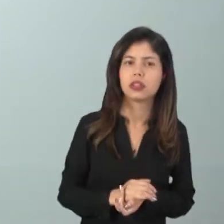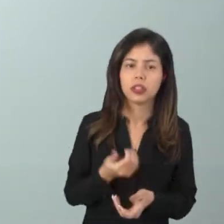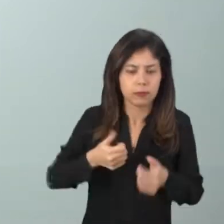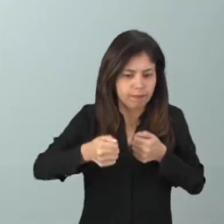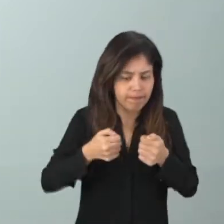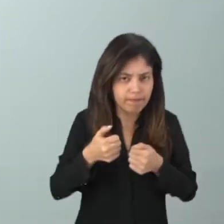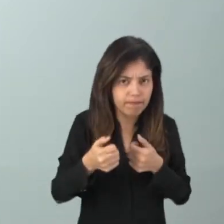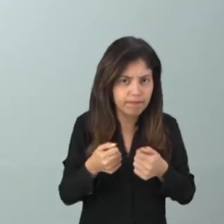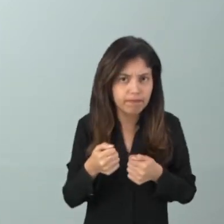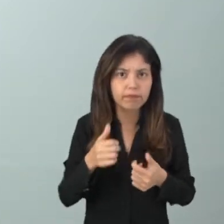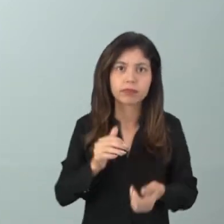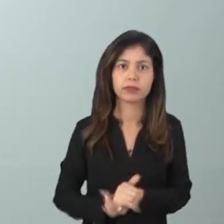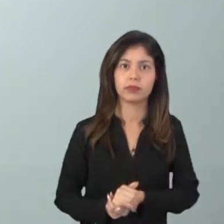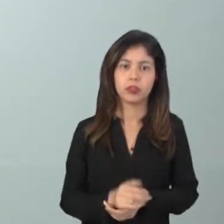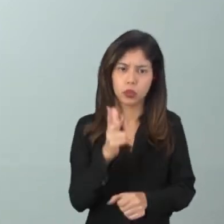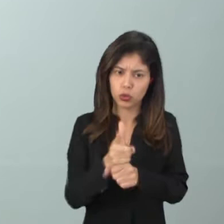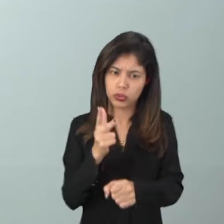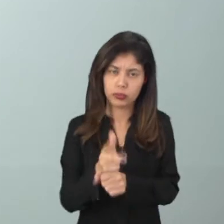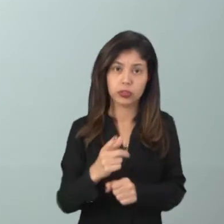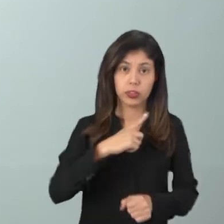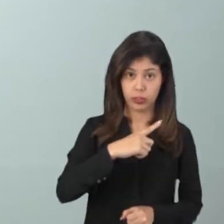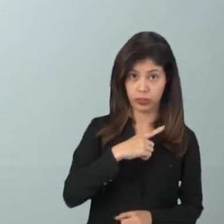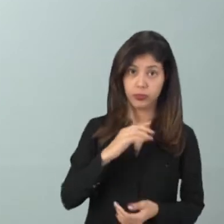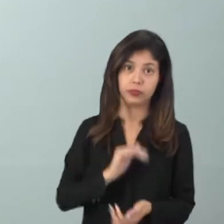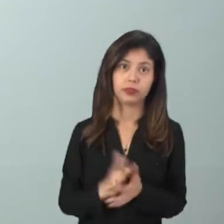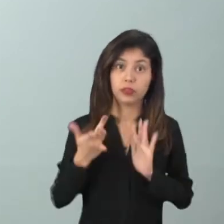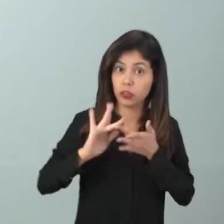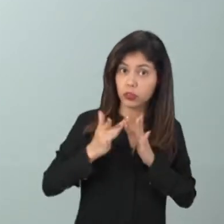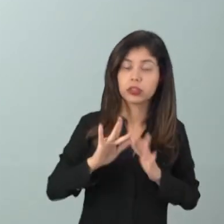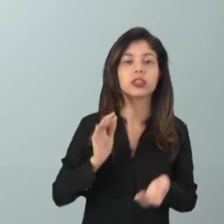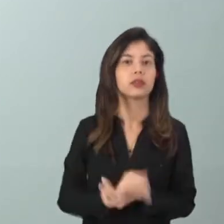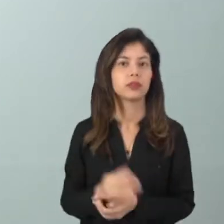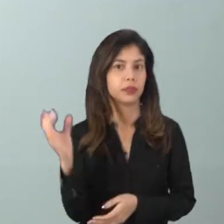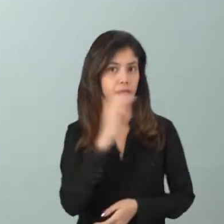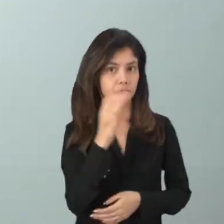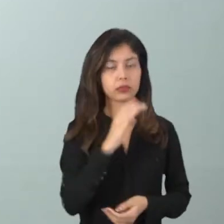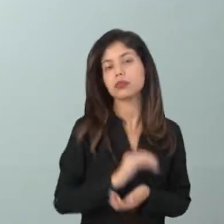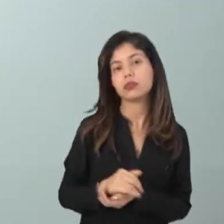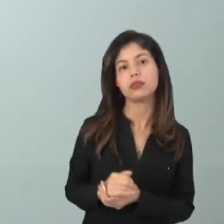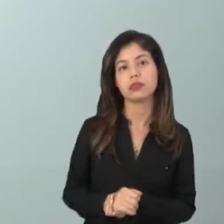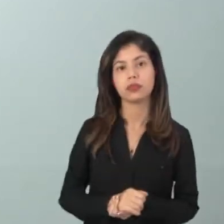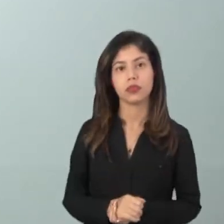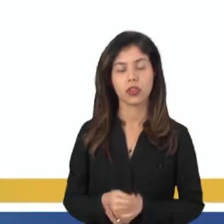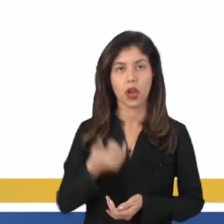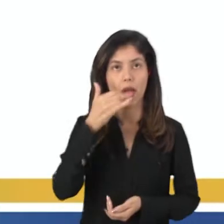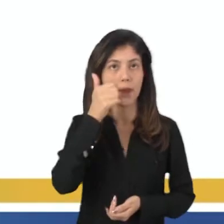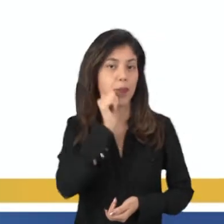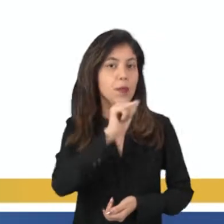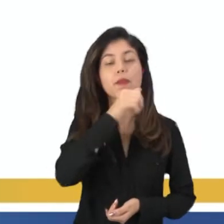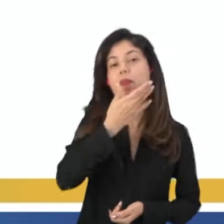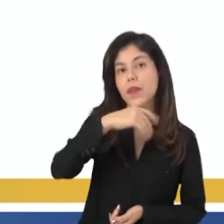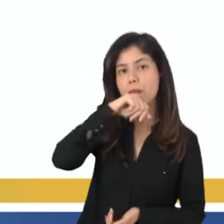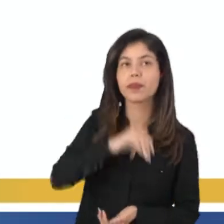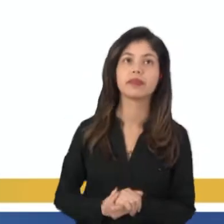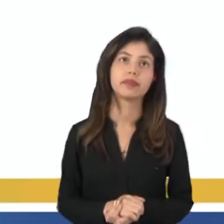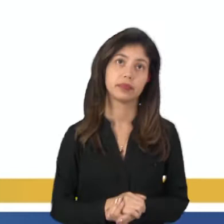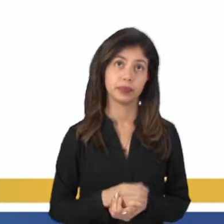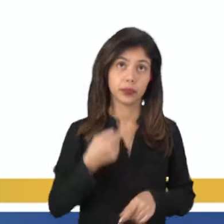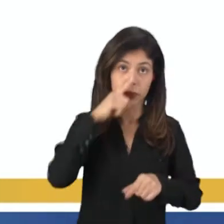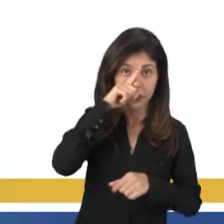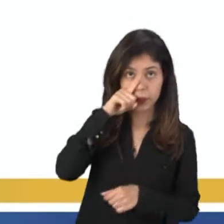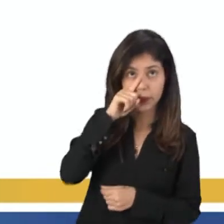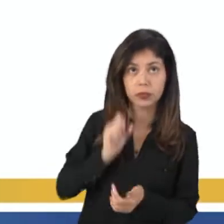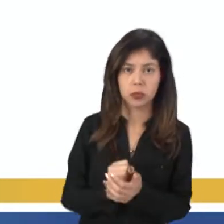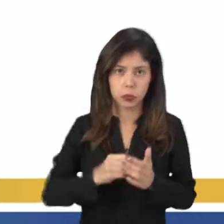games, nos vídeos que ele está tendo contato imediato com o smartphone de seu pai. Os perigos